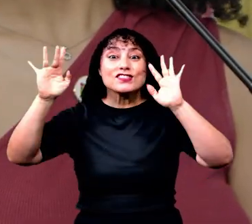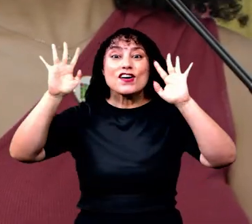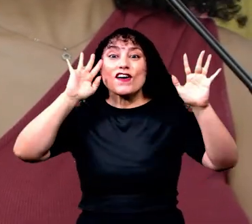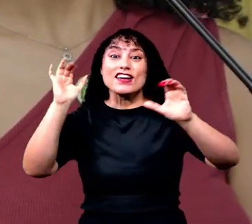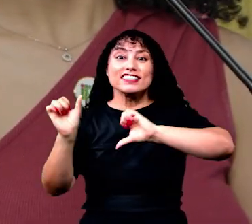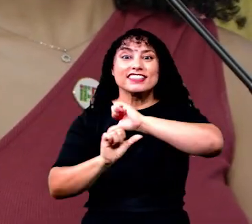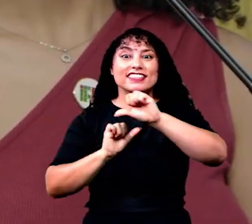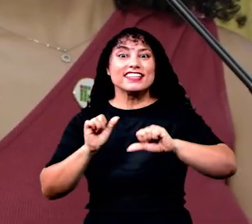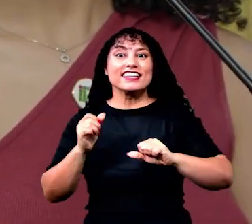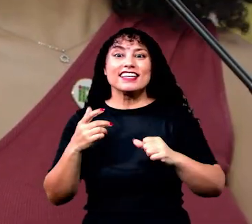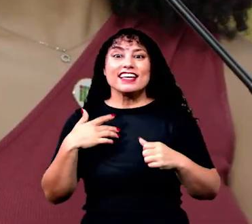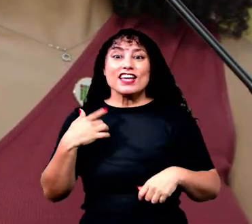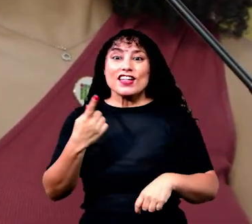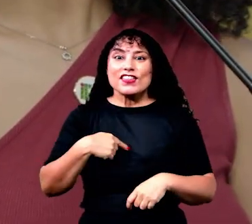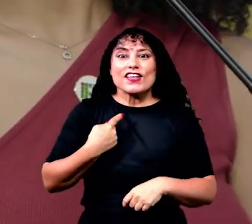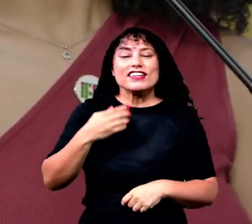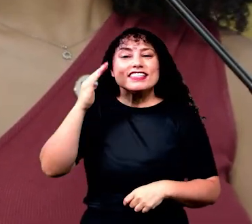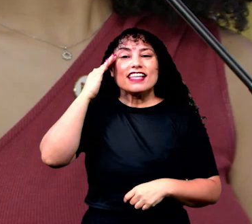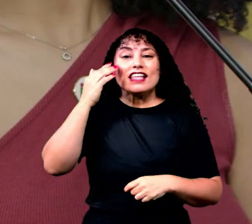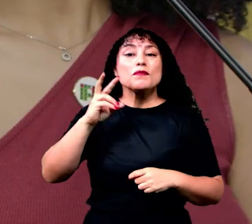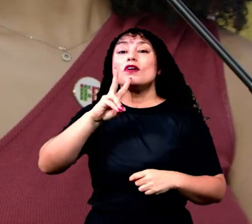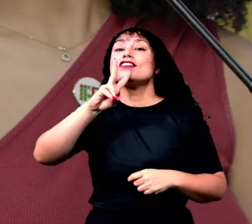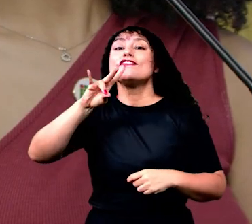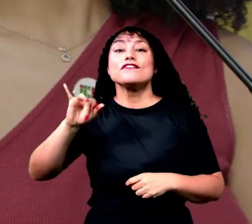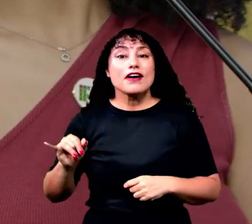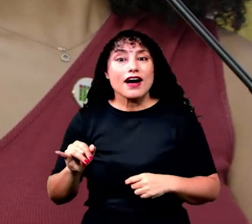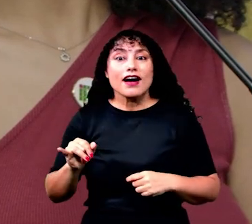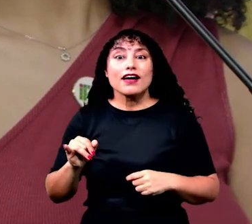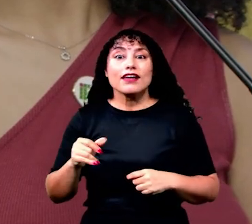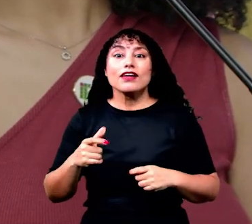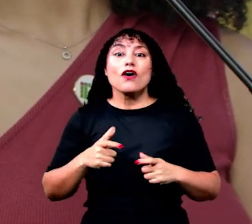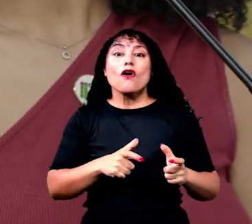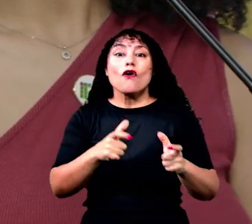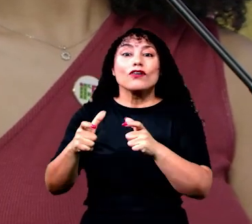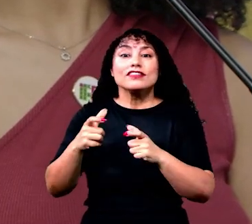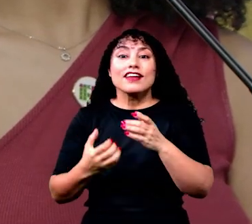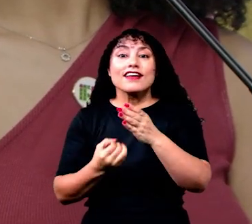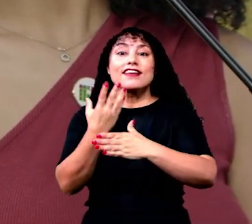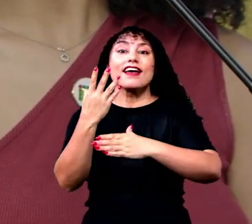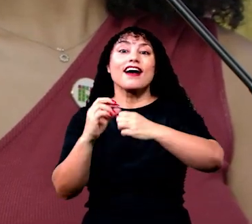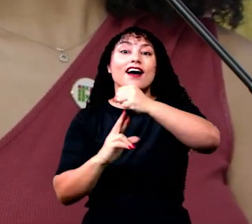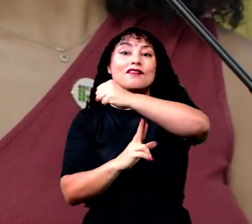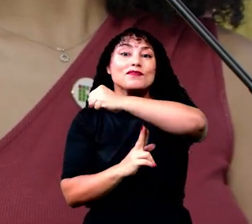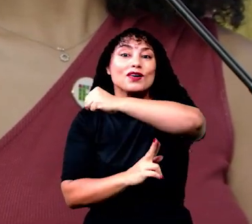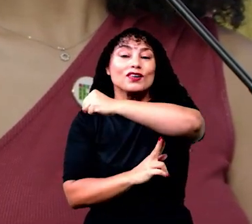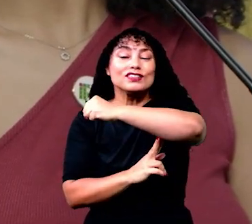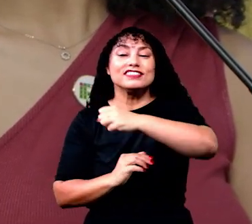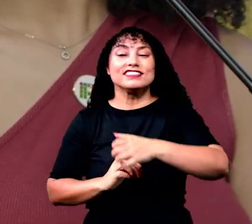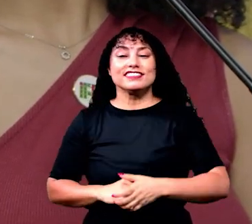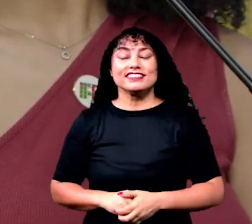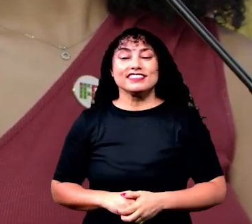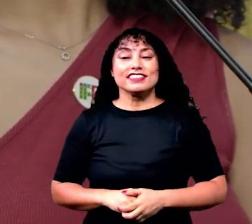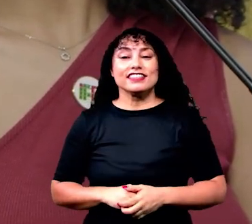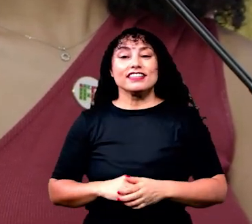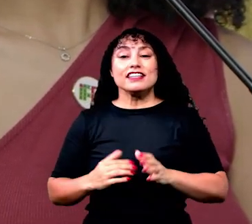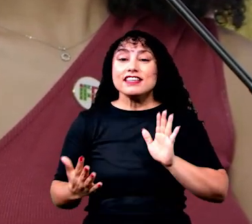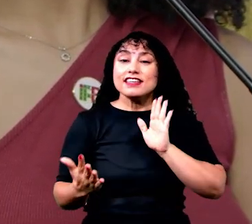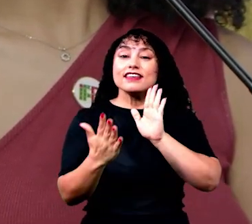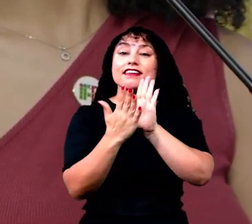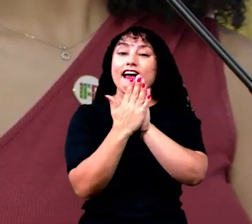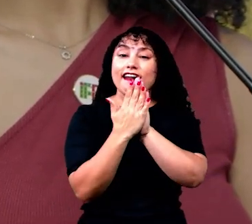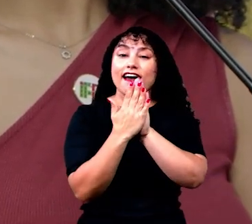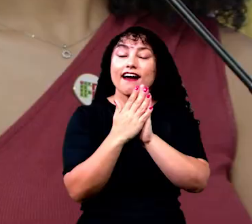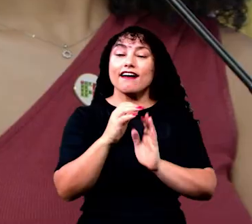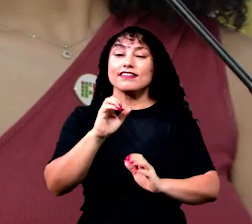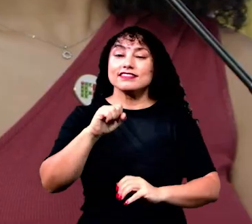sonhos. E talvez caiba a gente entender para onde vai, aonde que a gente quer construir essa ponte e